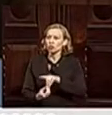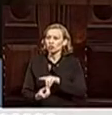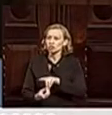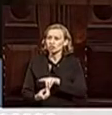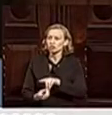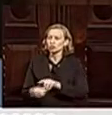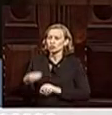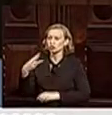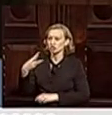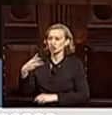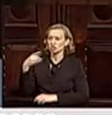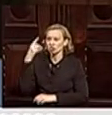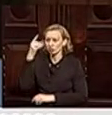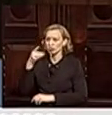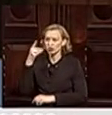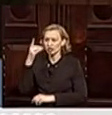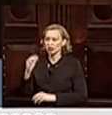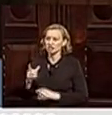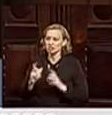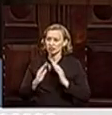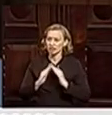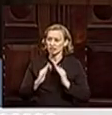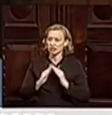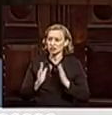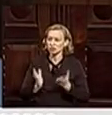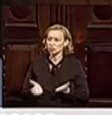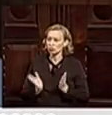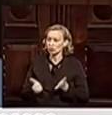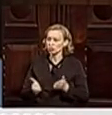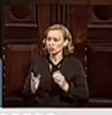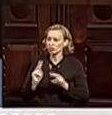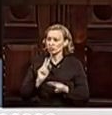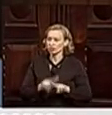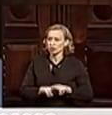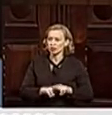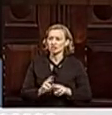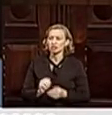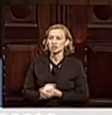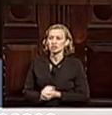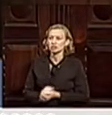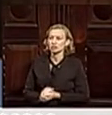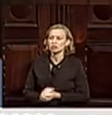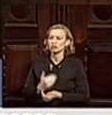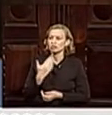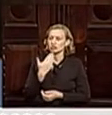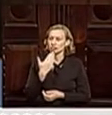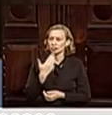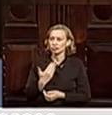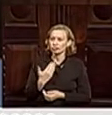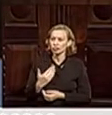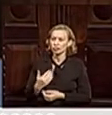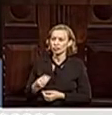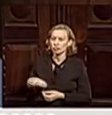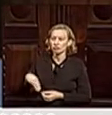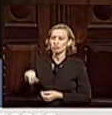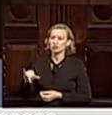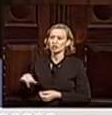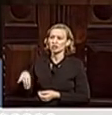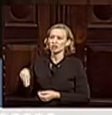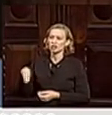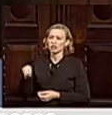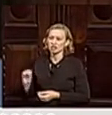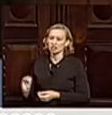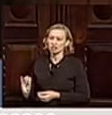casa atualmente se encontrando em prisão. A peça apresentada pelo Ministério Público, quando